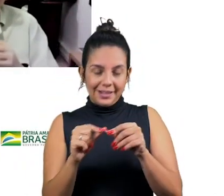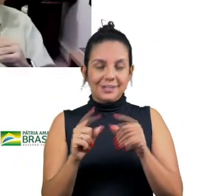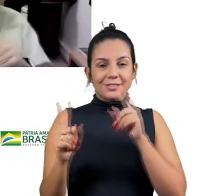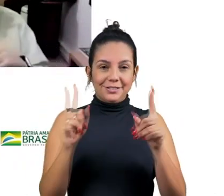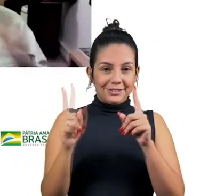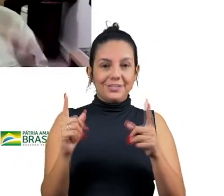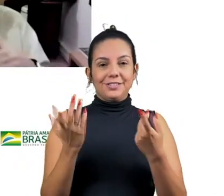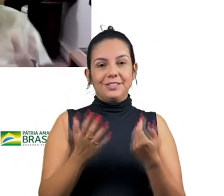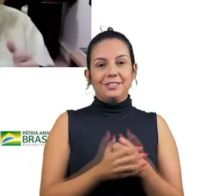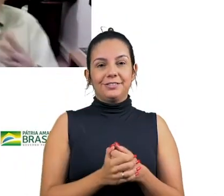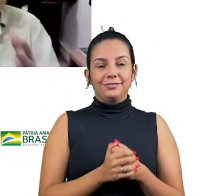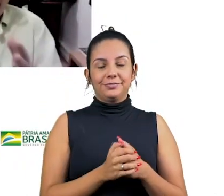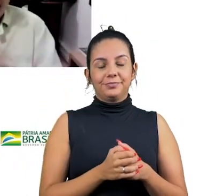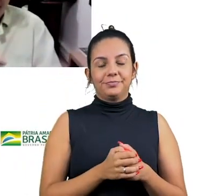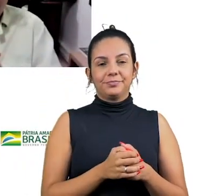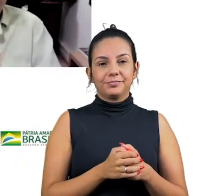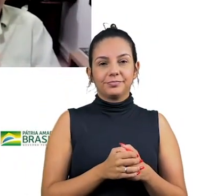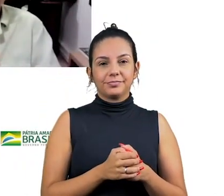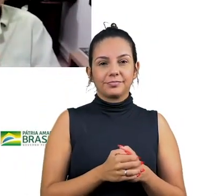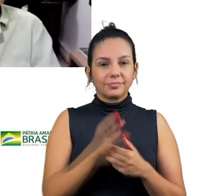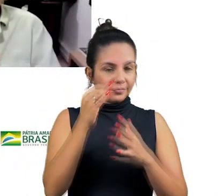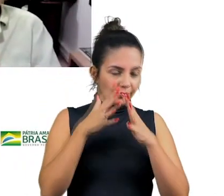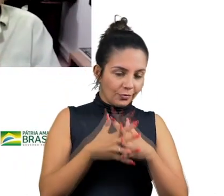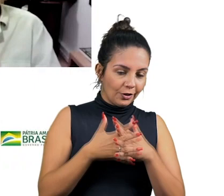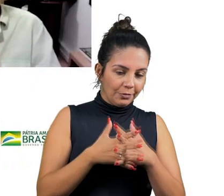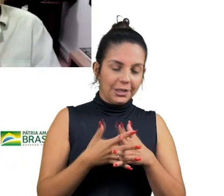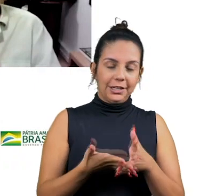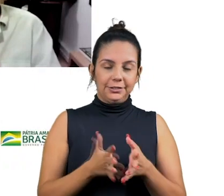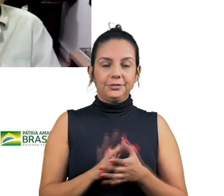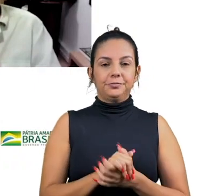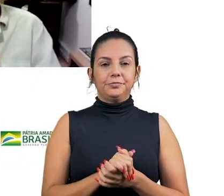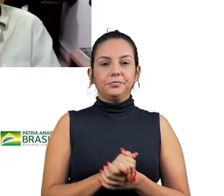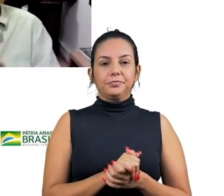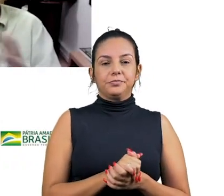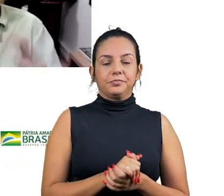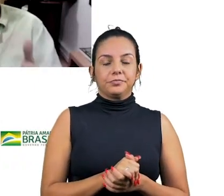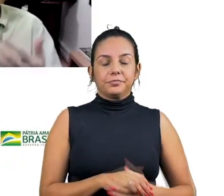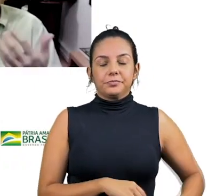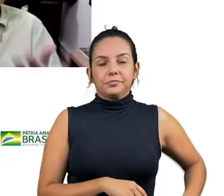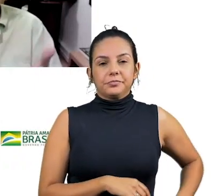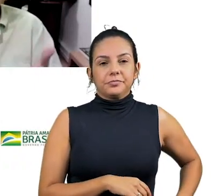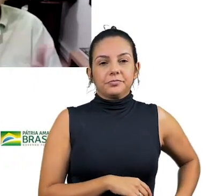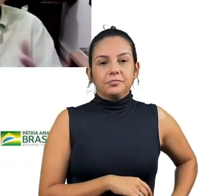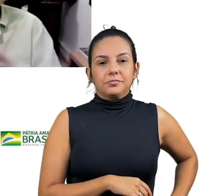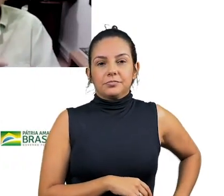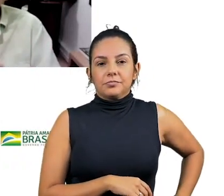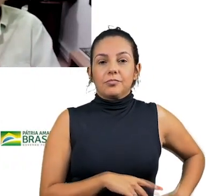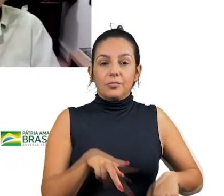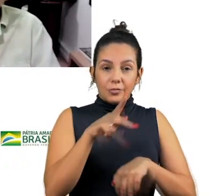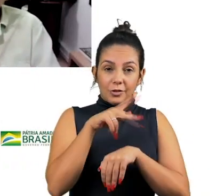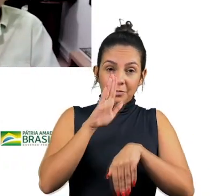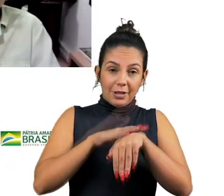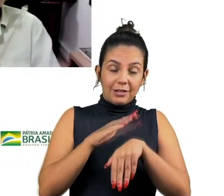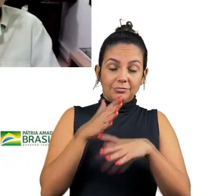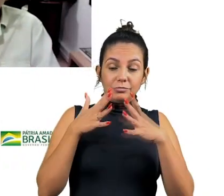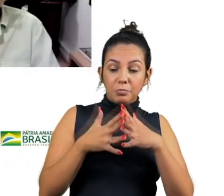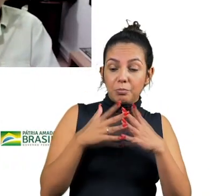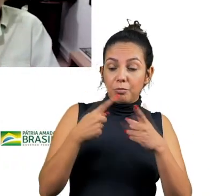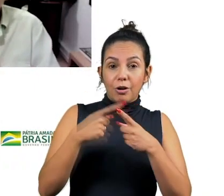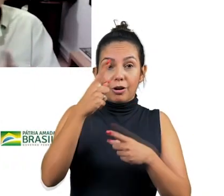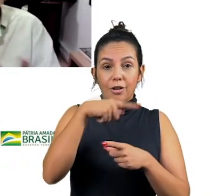entendeu? Quer dizer, então, é muito complicado isso, né? E o país vai ficando mais complicado do que